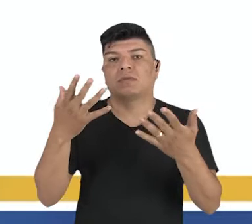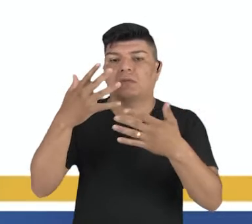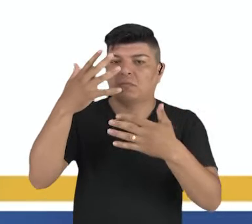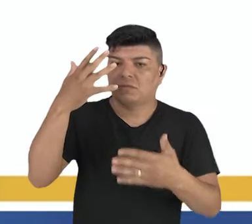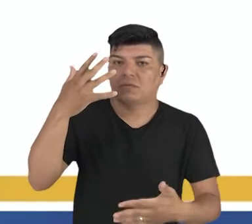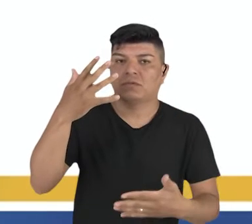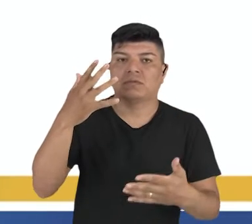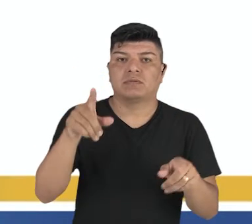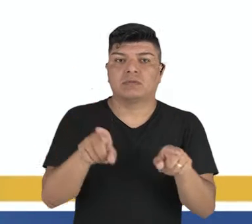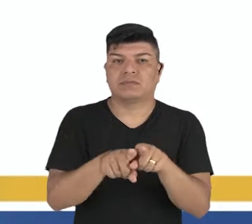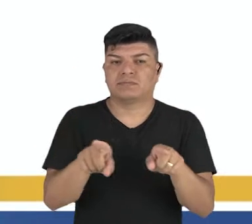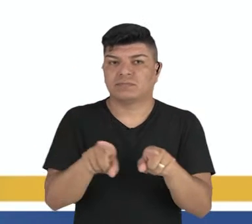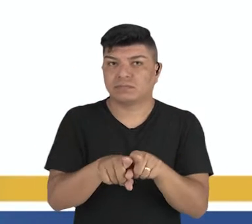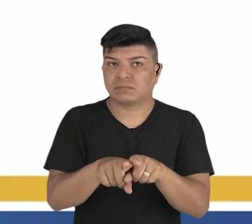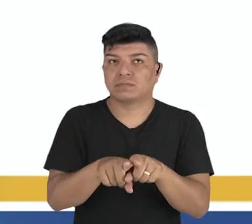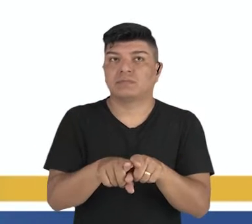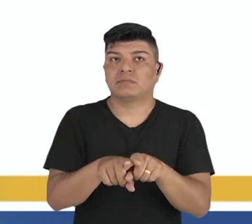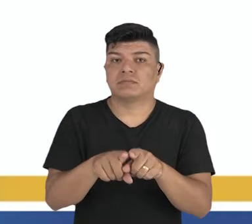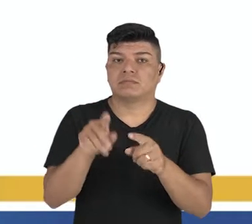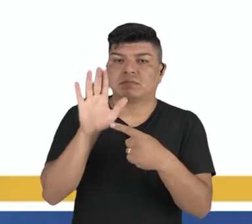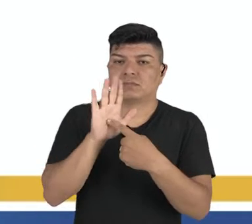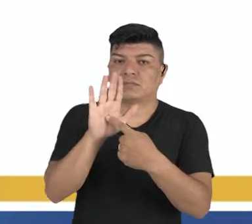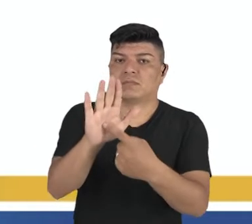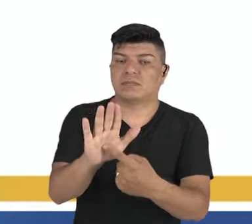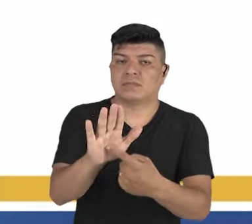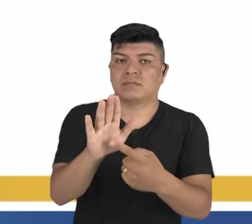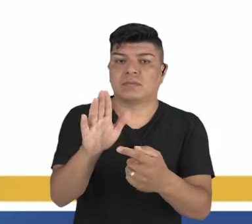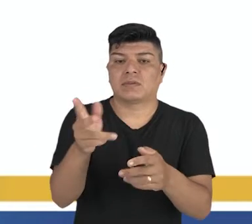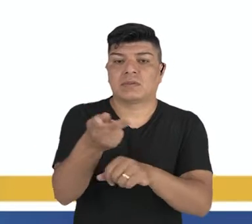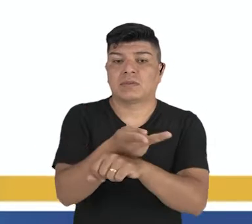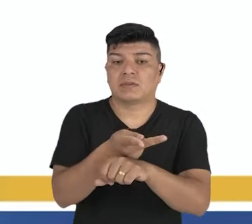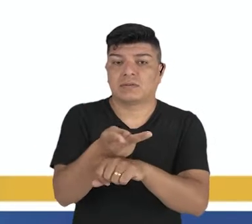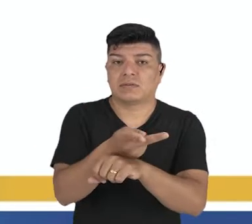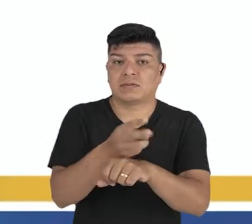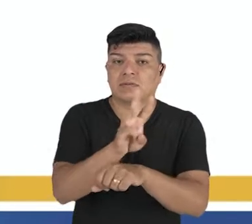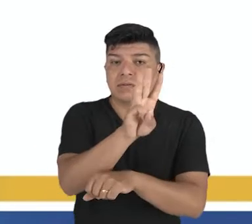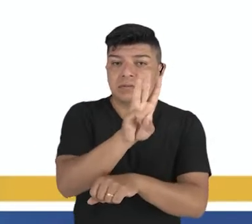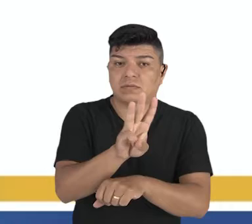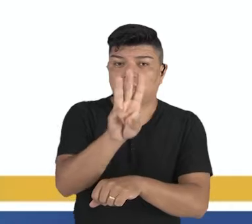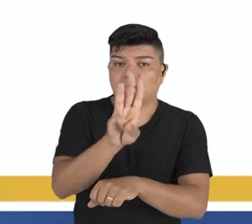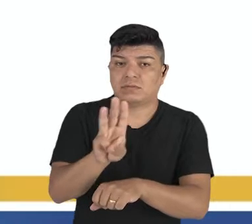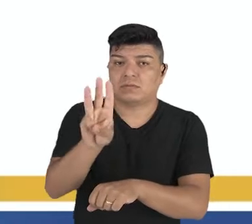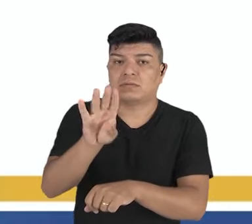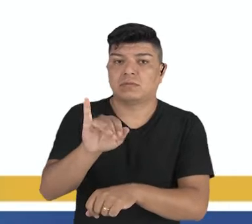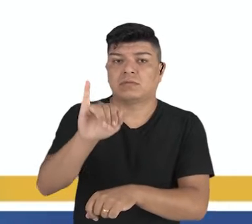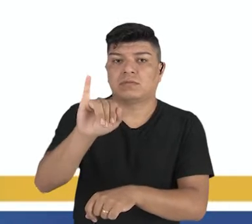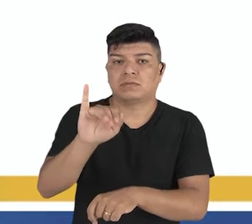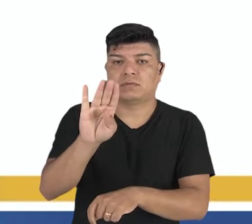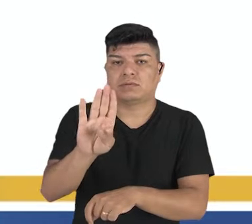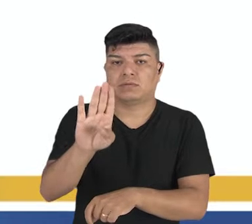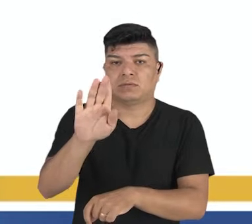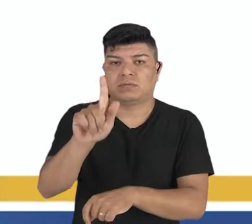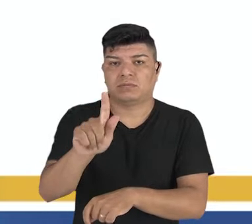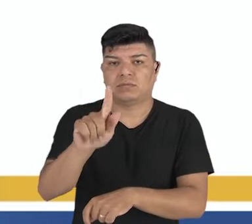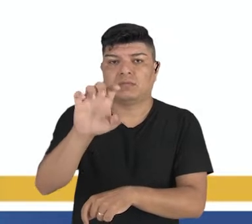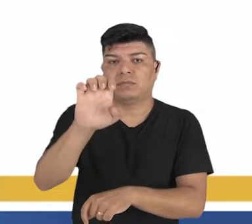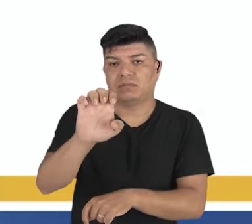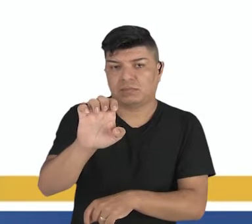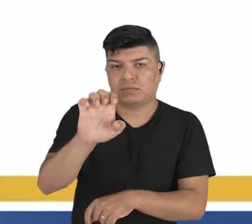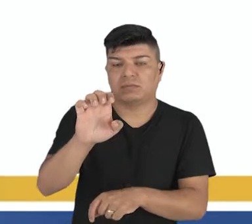estatística, algo que foi mencionado, procura no site do IBGE. Lá vocês terão